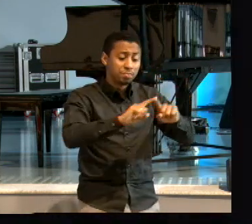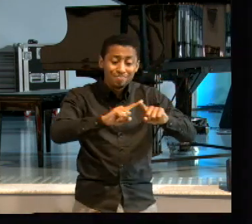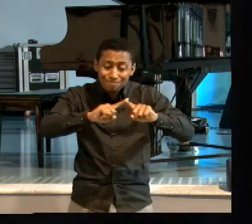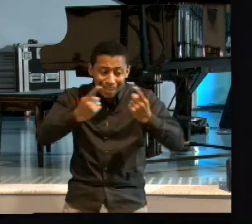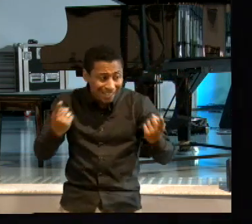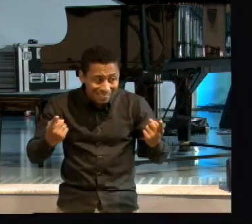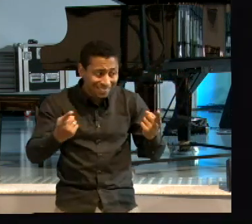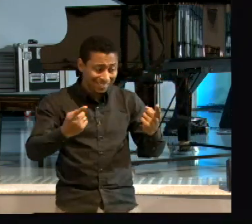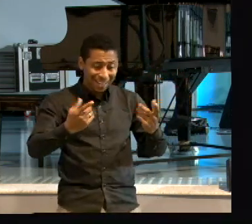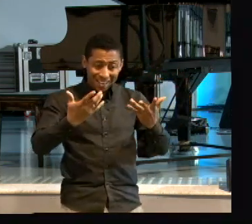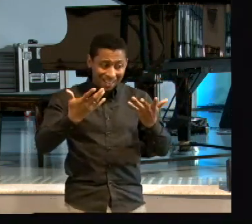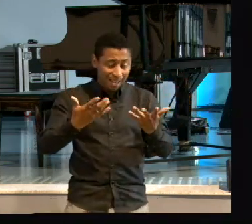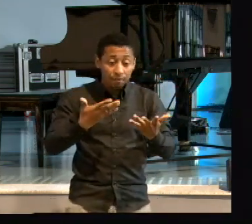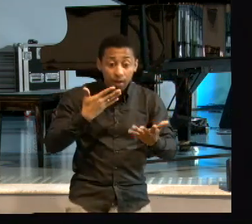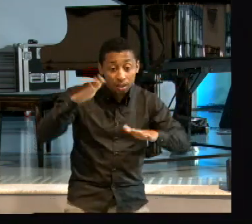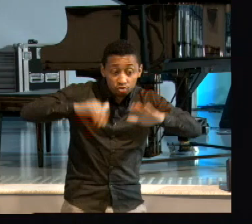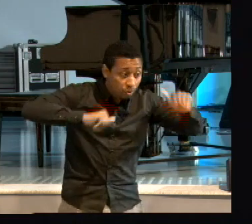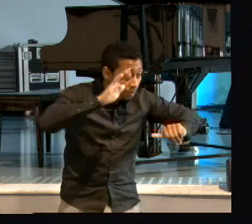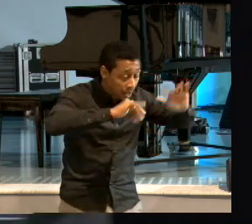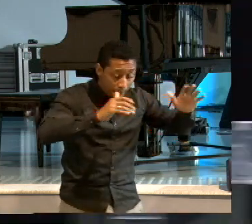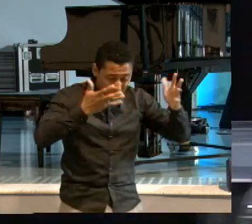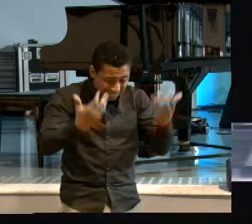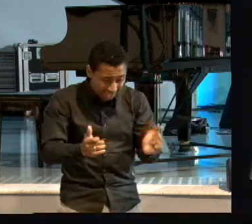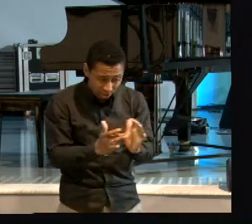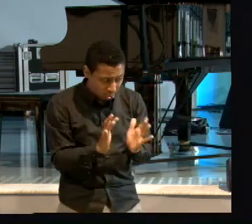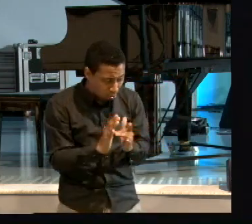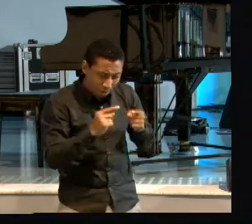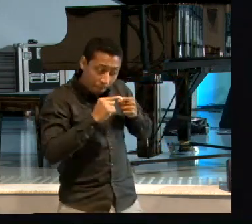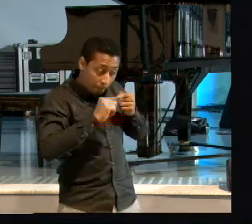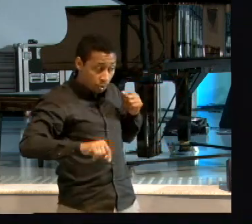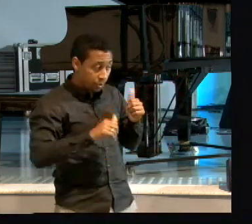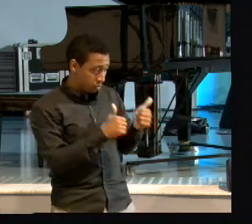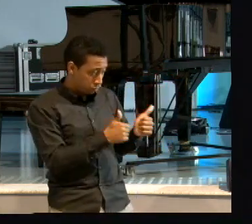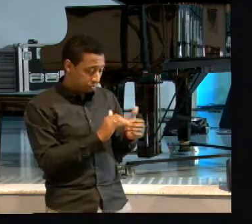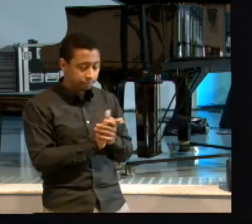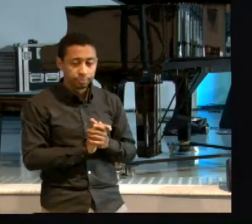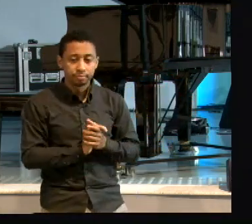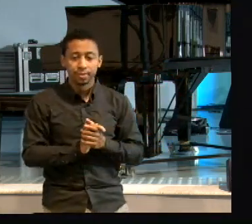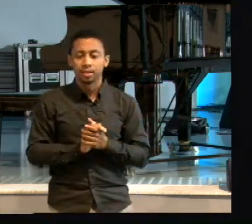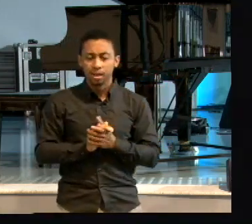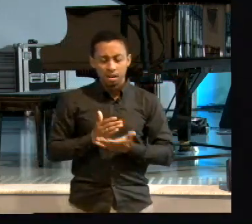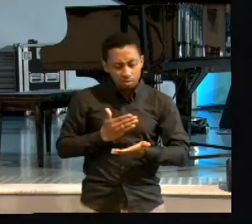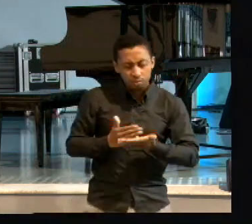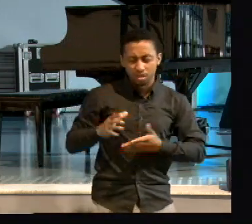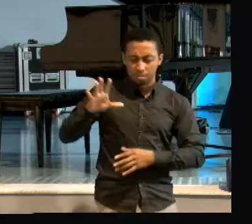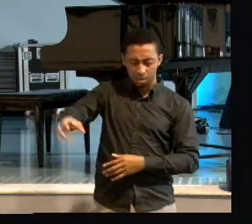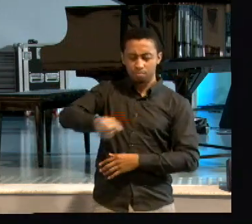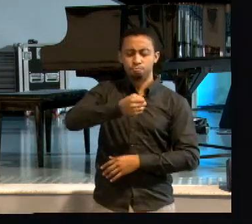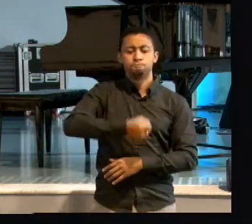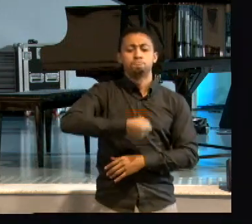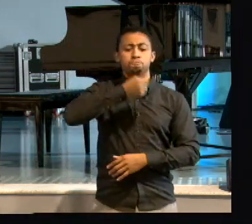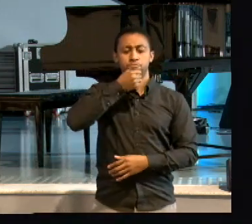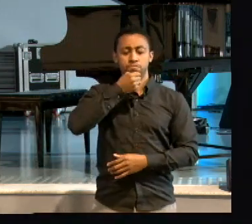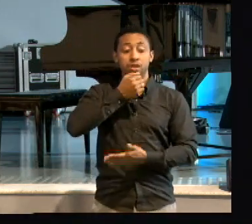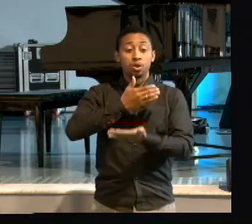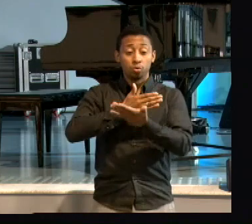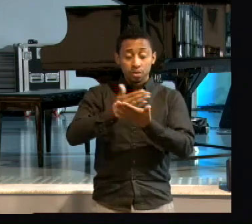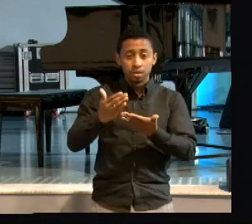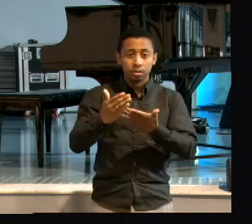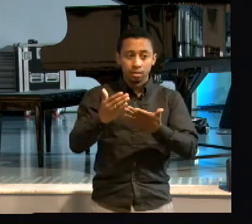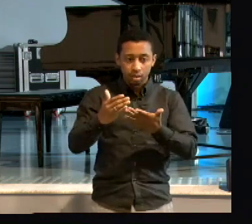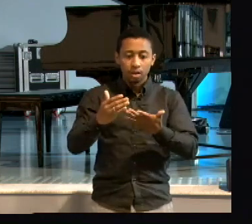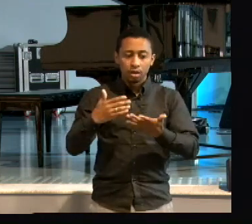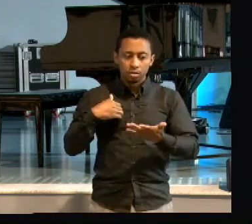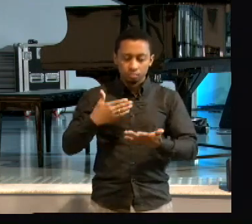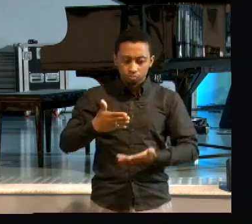nosso povo. E a hora que eu pego o microfone para começar a pregar, eu mesmo me surpreendo com uma declaração que eu faço.